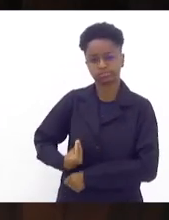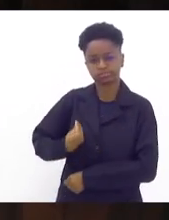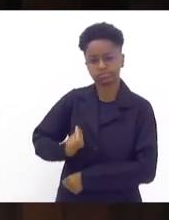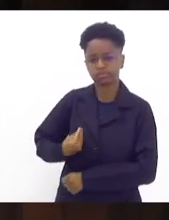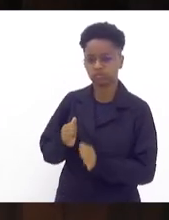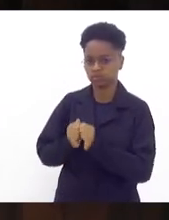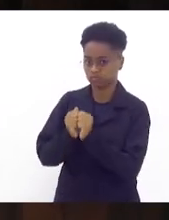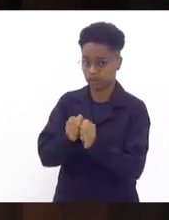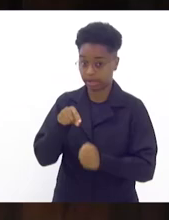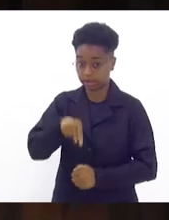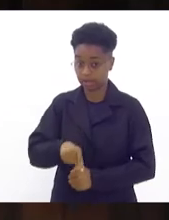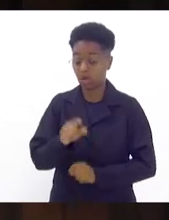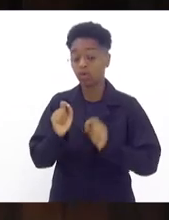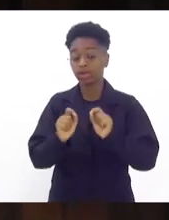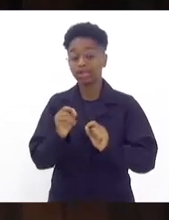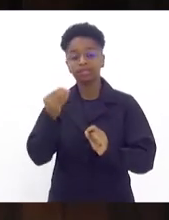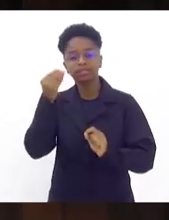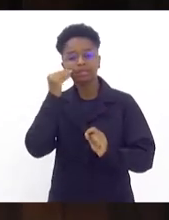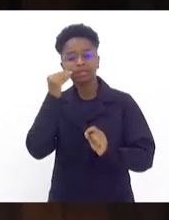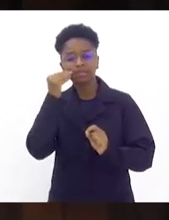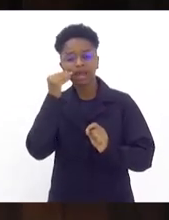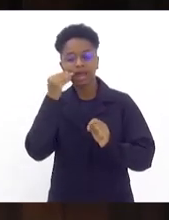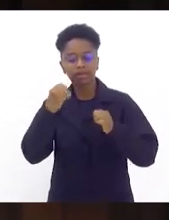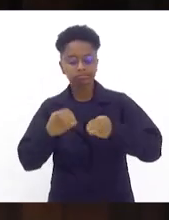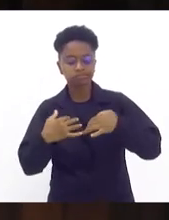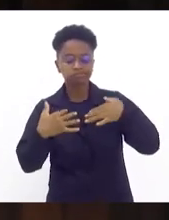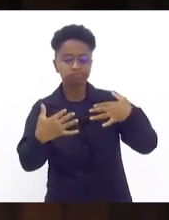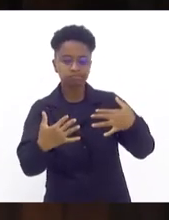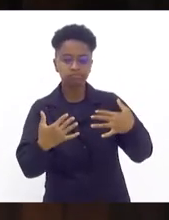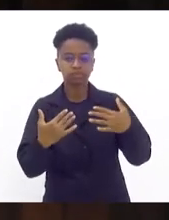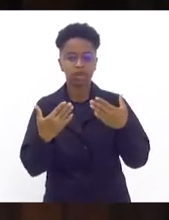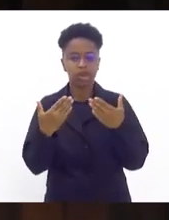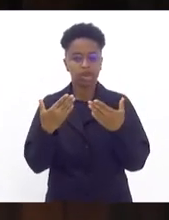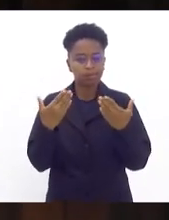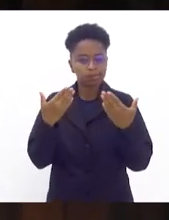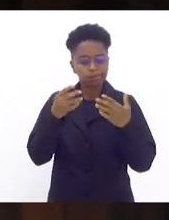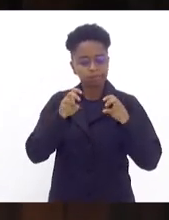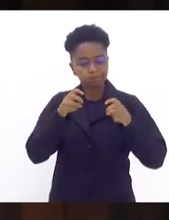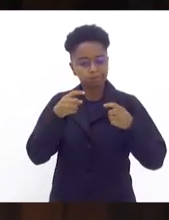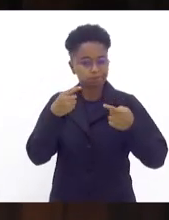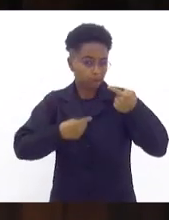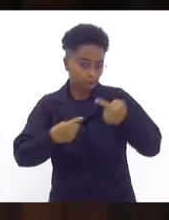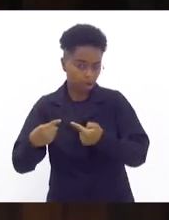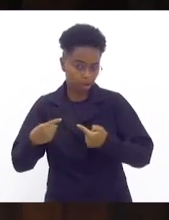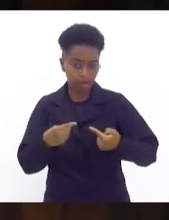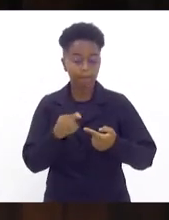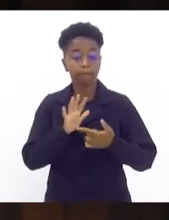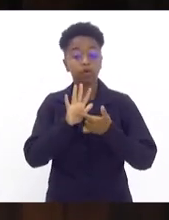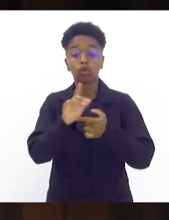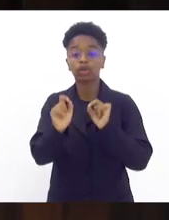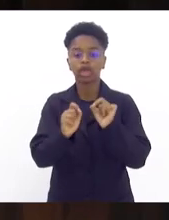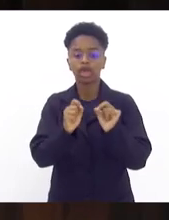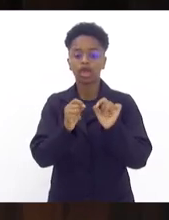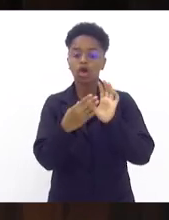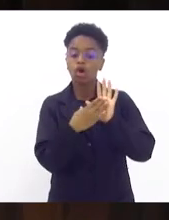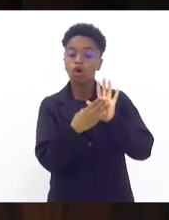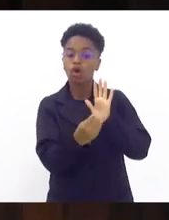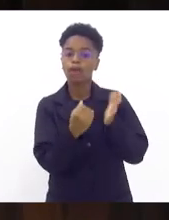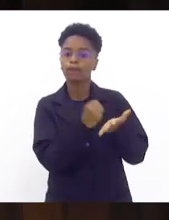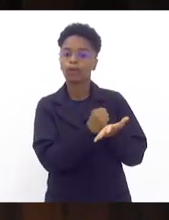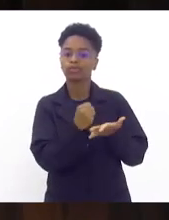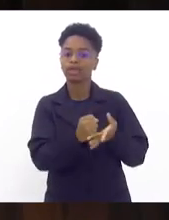casa? Marcar uma audiência pública, mas antecedente a essa audiência pública, ter a cópia do contrato de